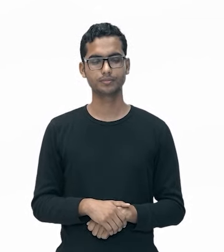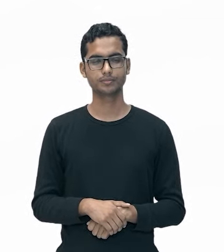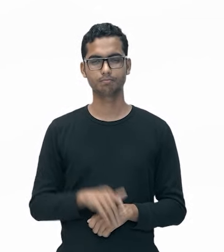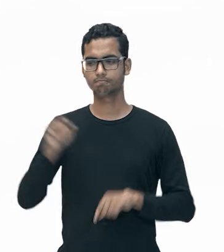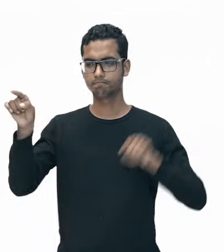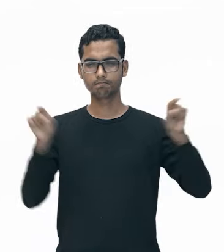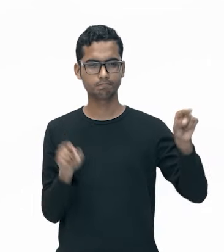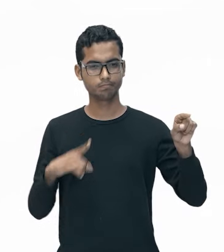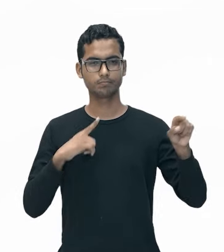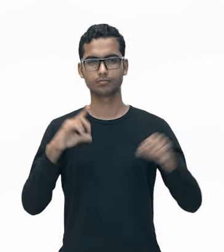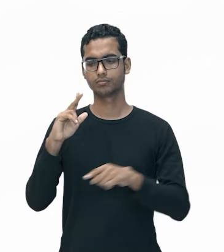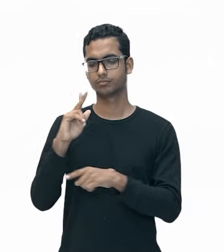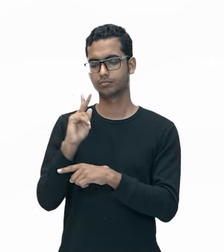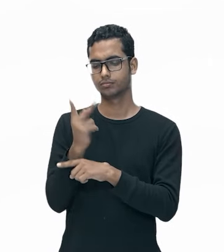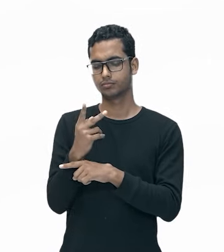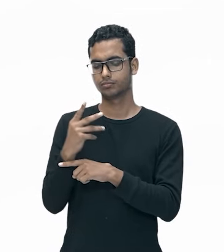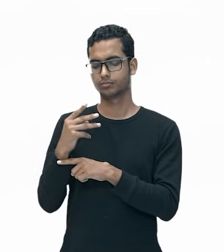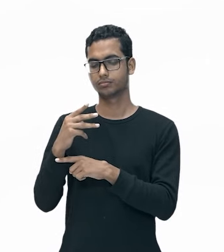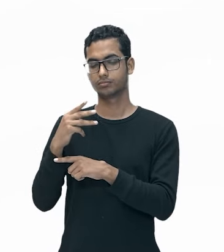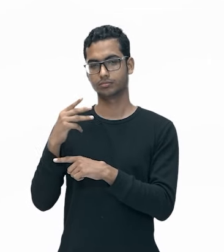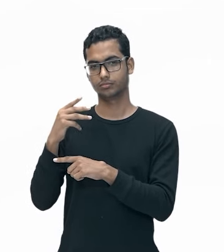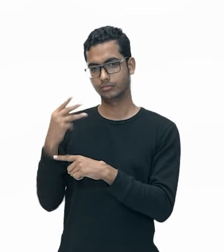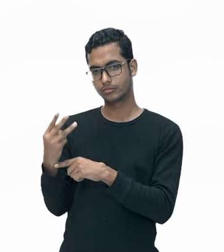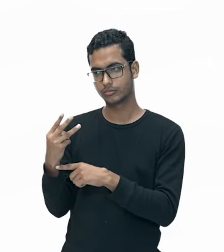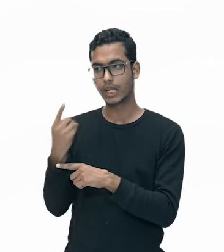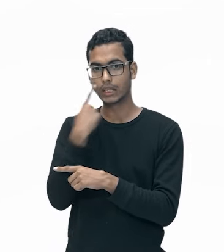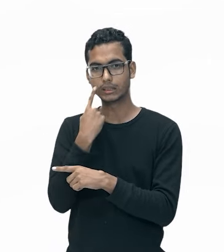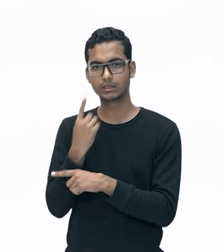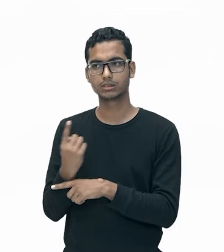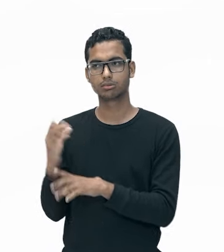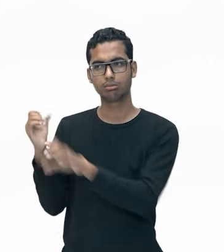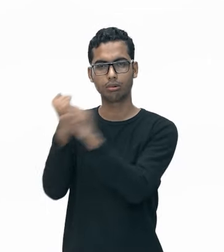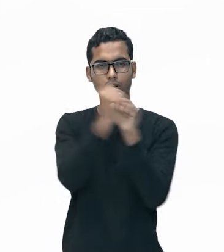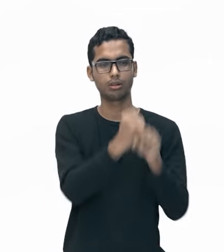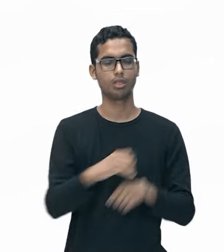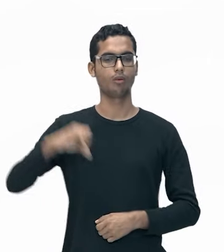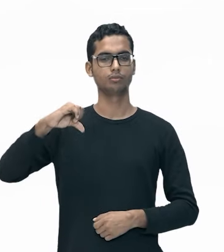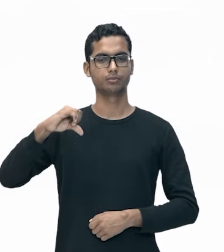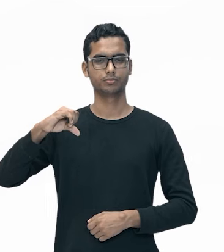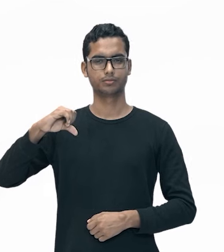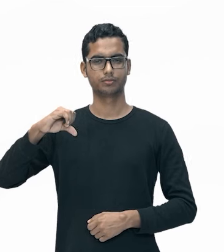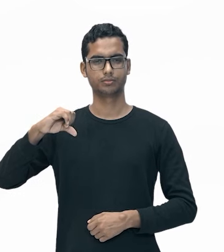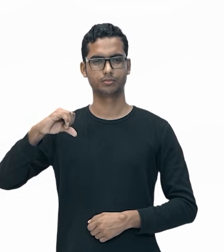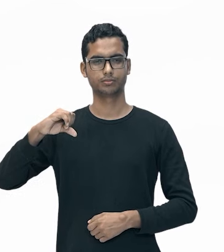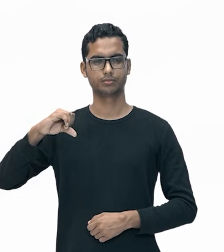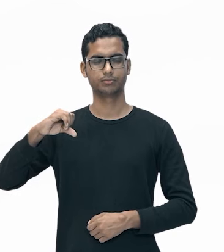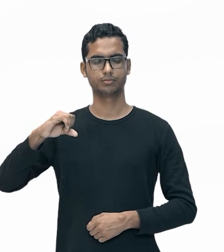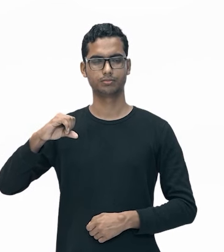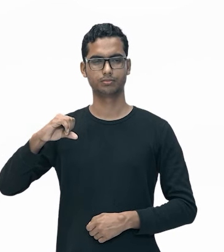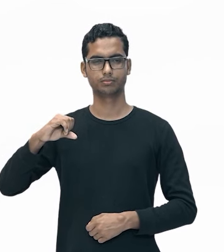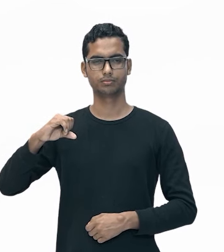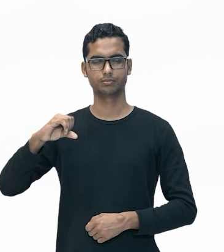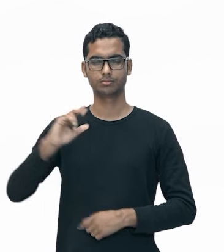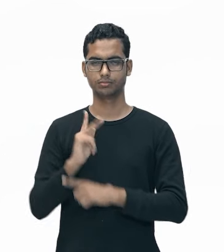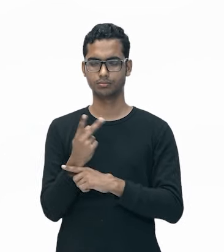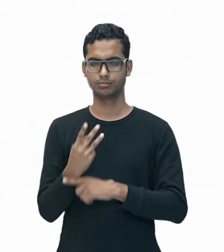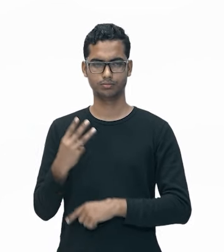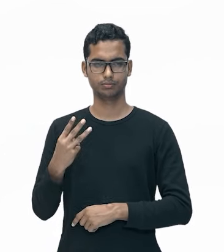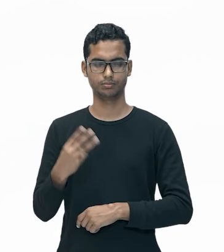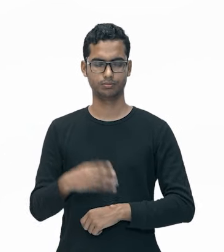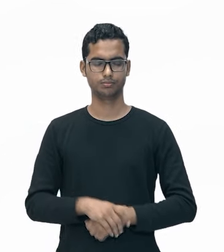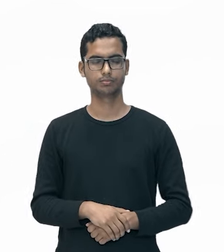aonde tem ch3 Eu já sei que são nove né três 3 e TR então nós temos nove hidrogênios